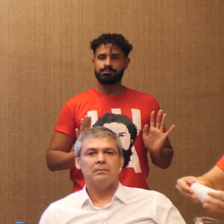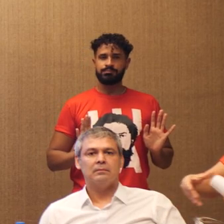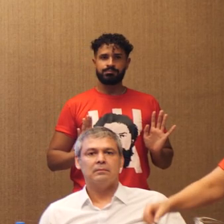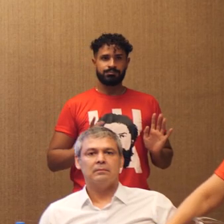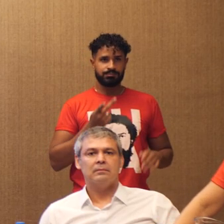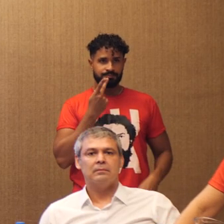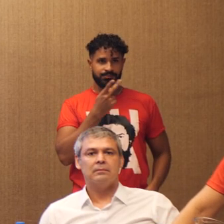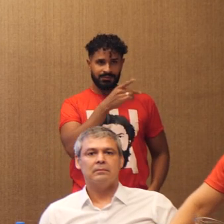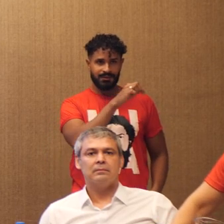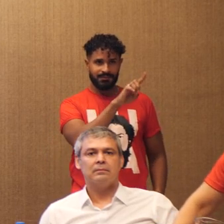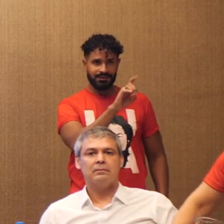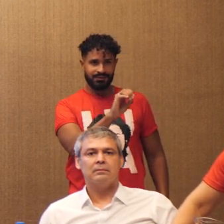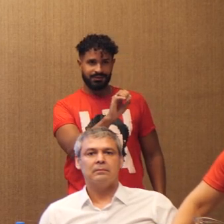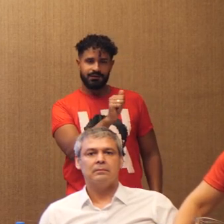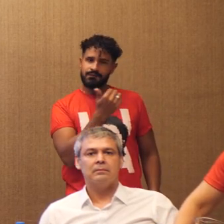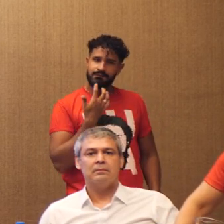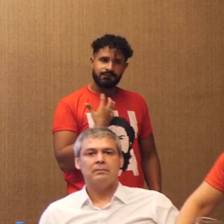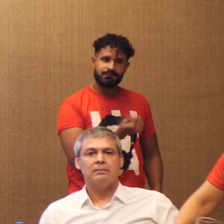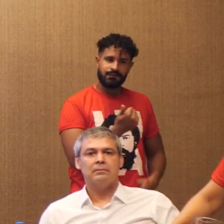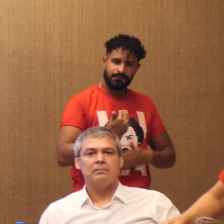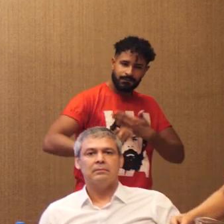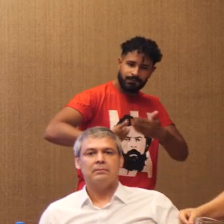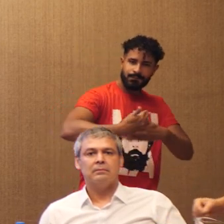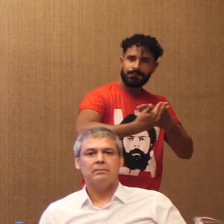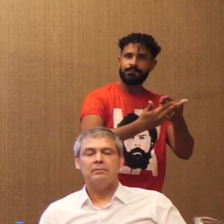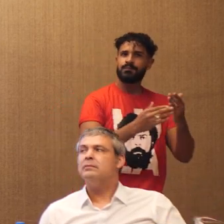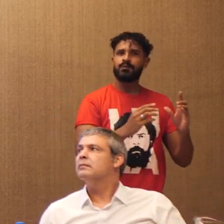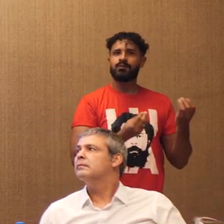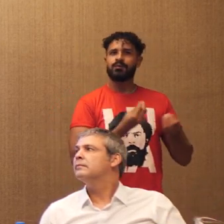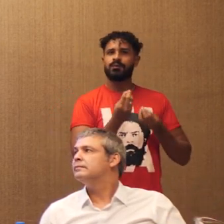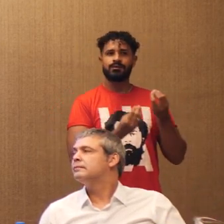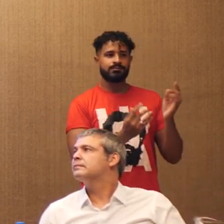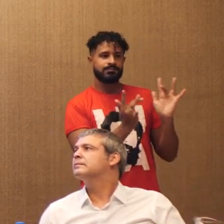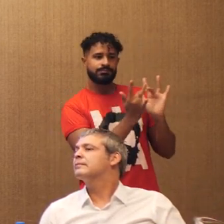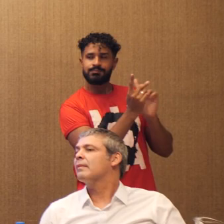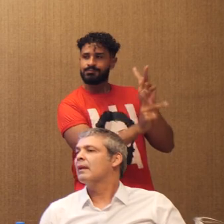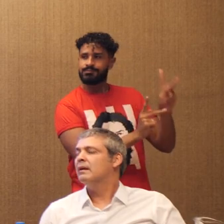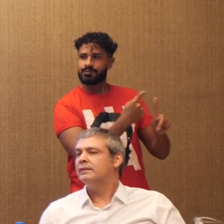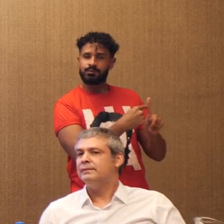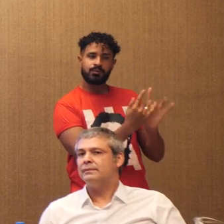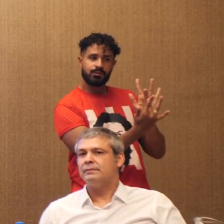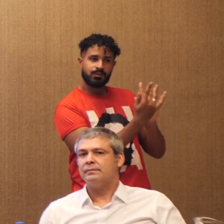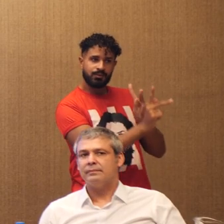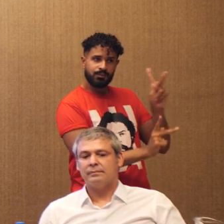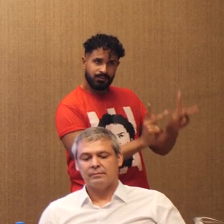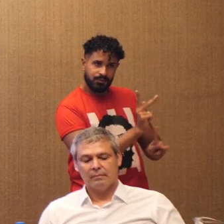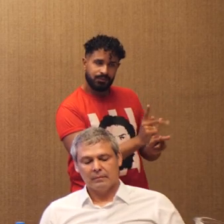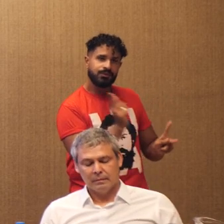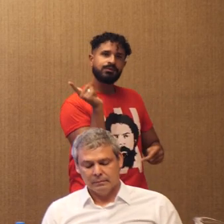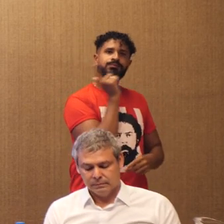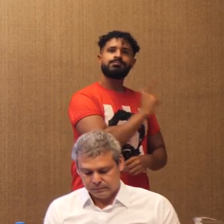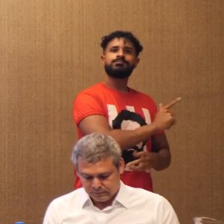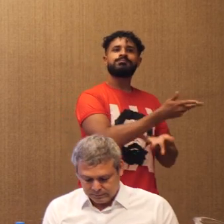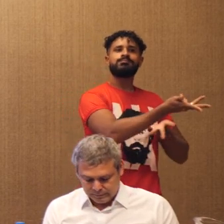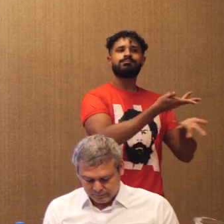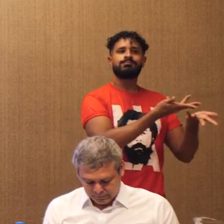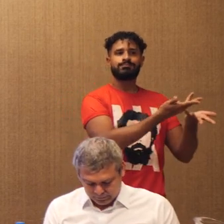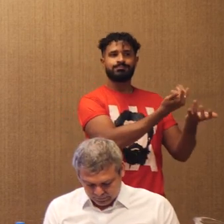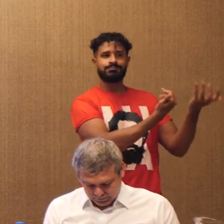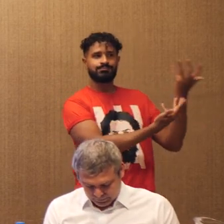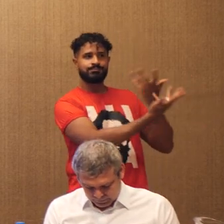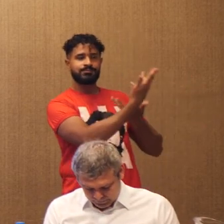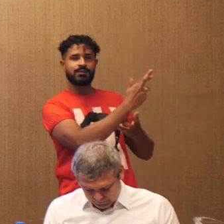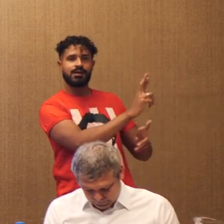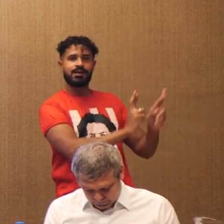Samandra, vamos trilhar o caminho de ir para o meio do povo, porque lá no meio do povo a gente encontra as